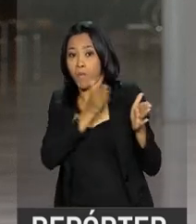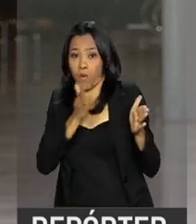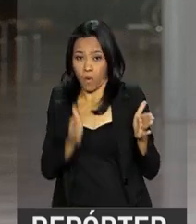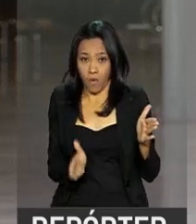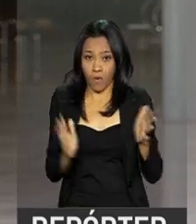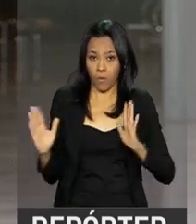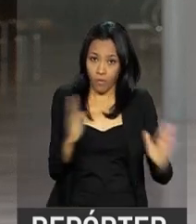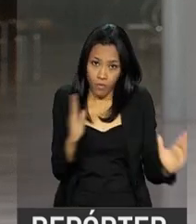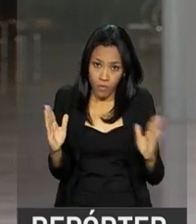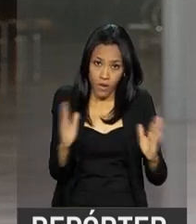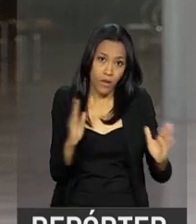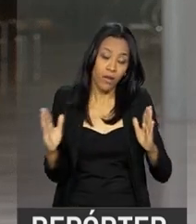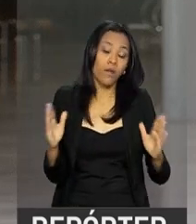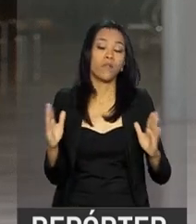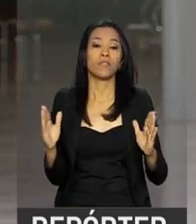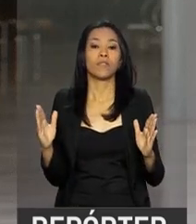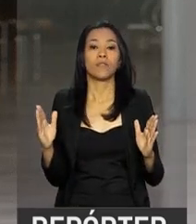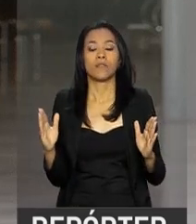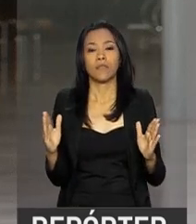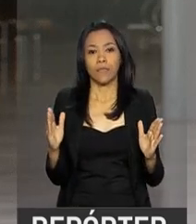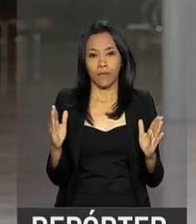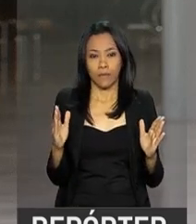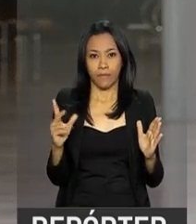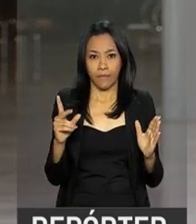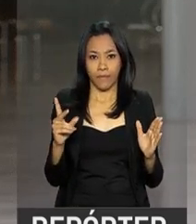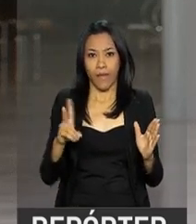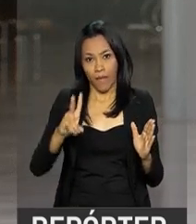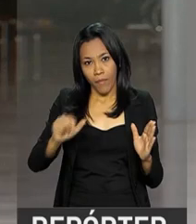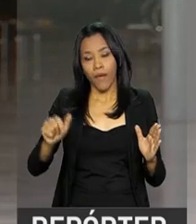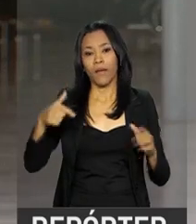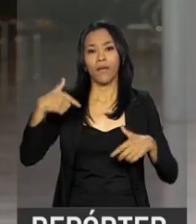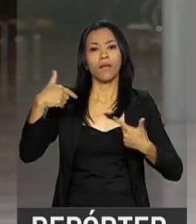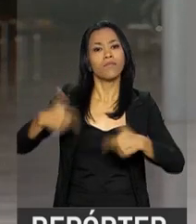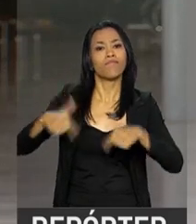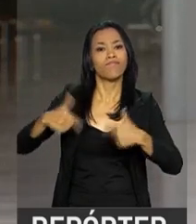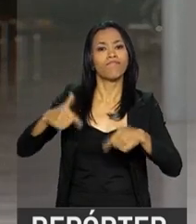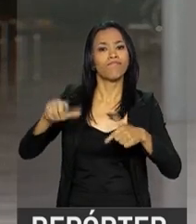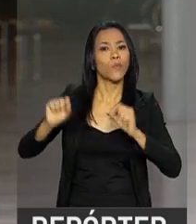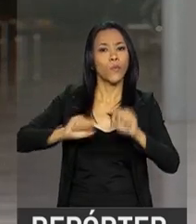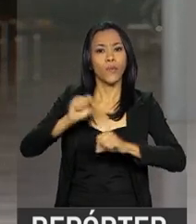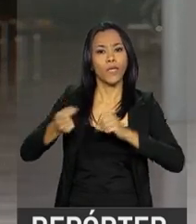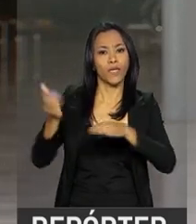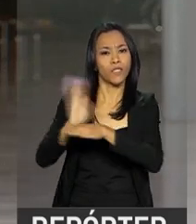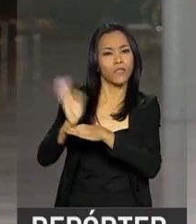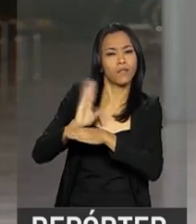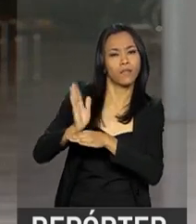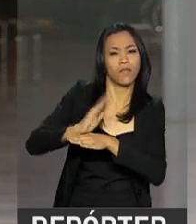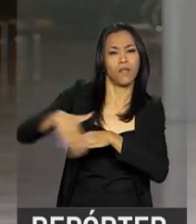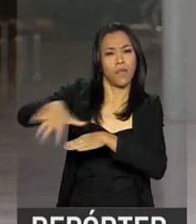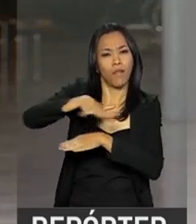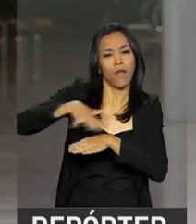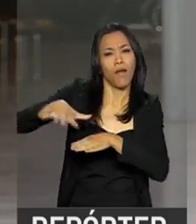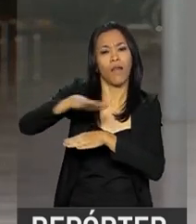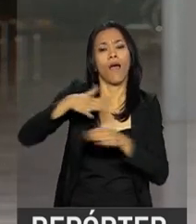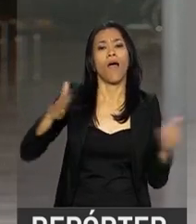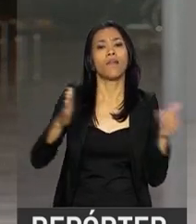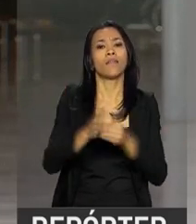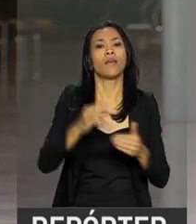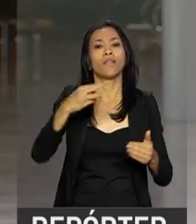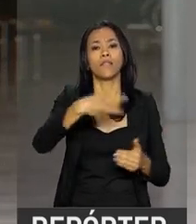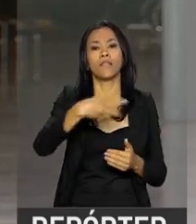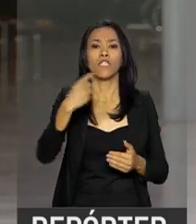para o desenvolvimento da atividade de exibição cinematográfica até o dia 31 de dezembro de 2019